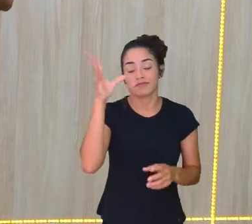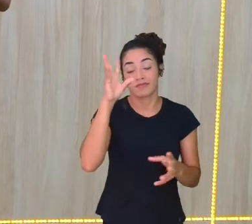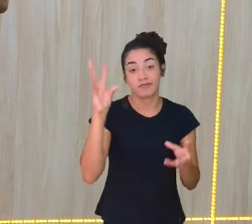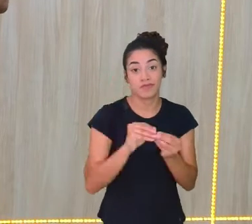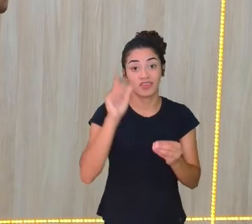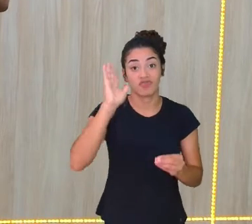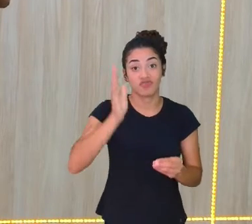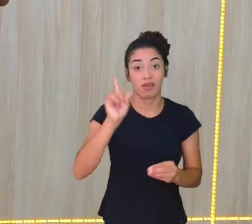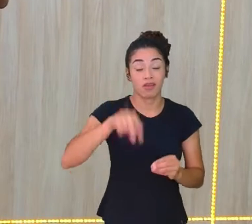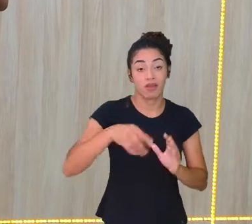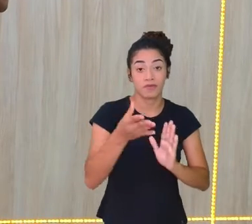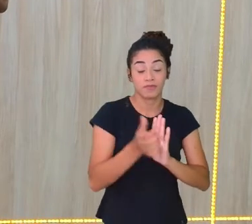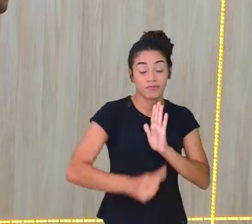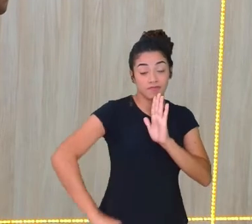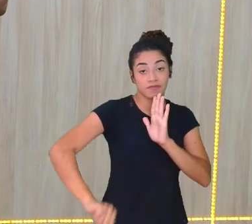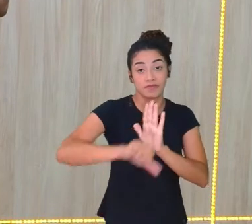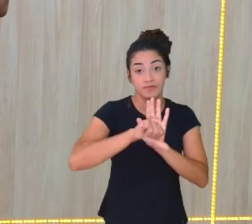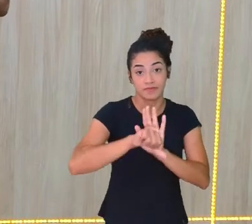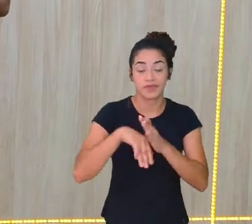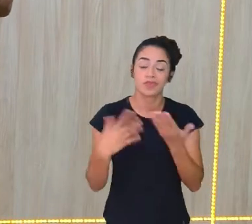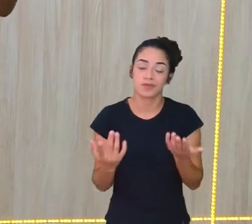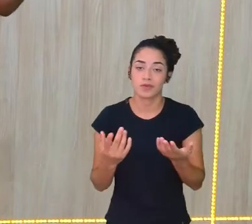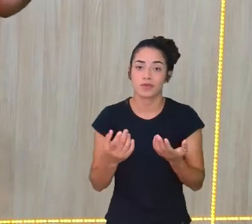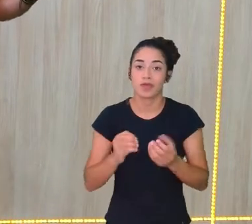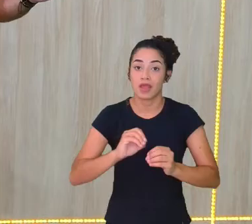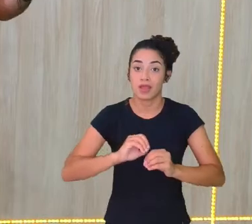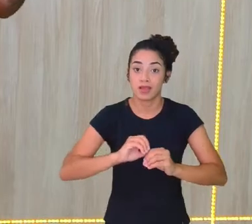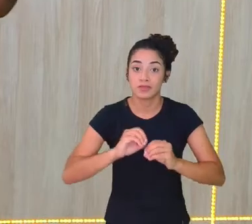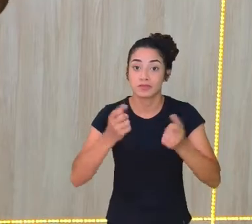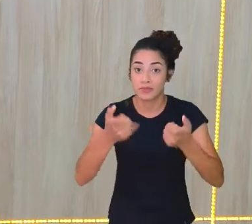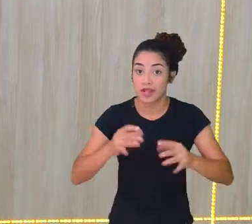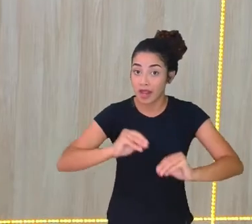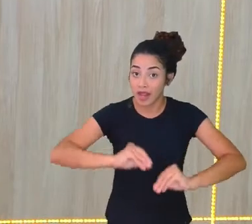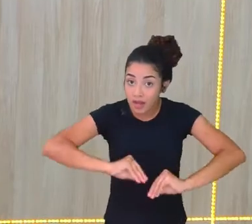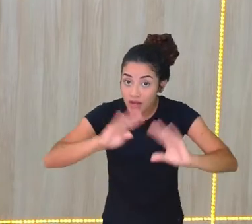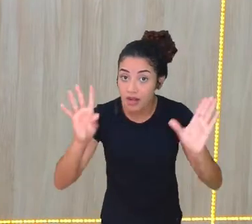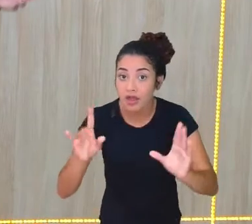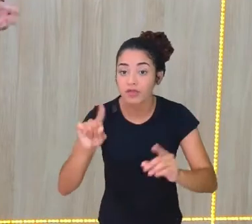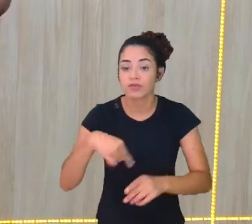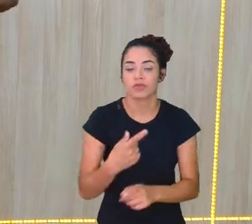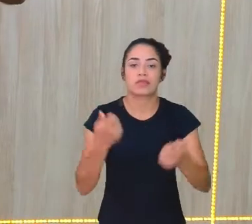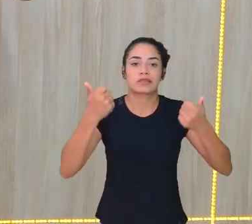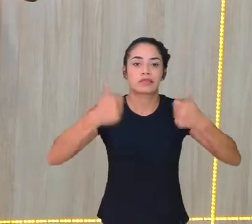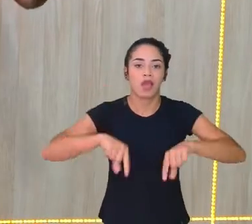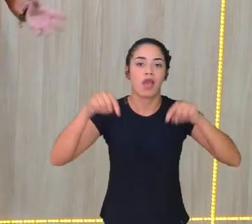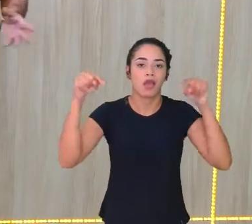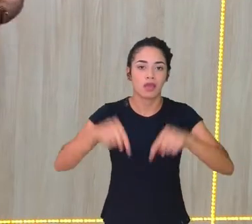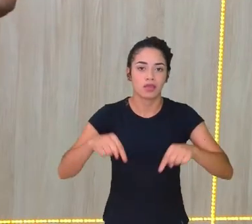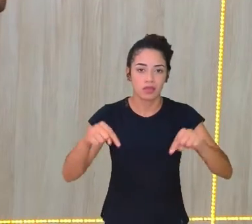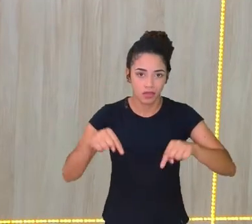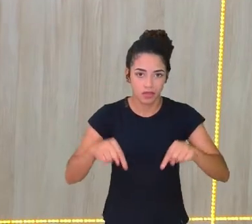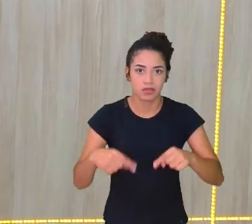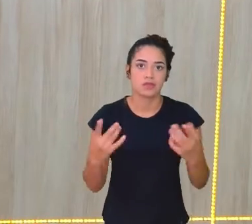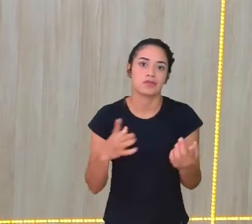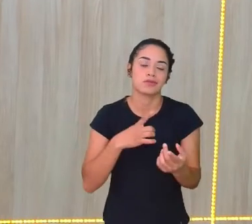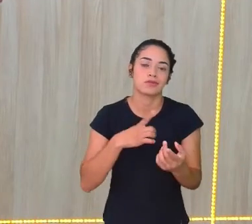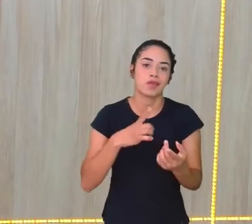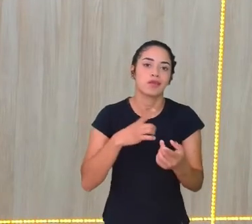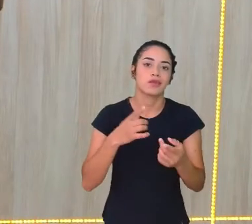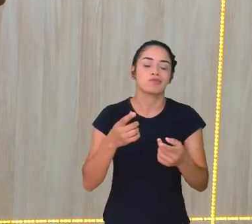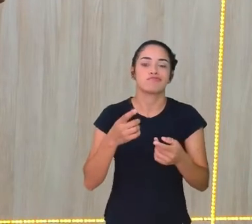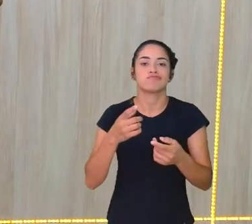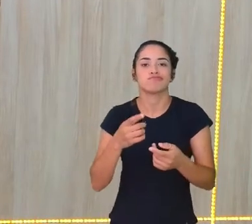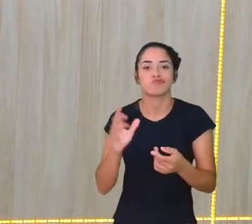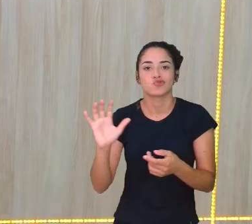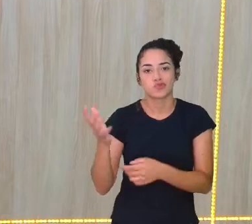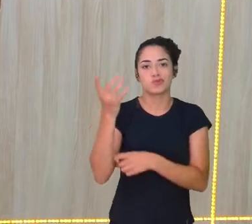que fique bem claro, a gente está aqui, vale enfatizar, né, professora? Porque hoje a gente está passando por uma situação de polarização tão grande